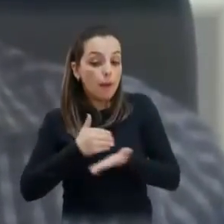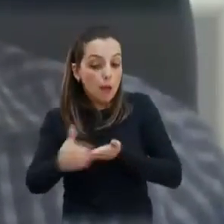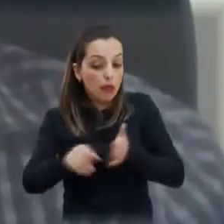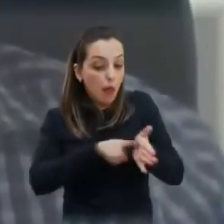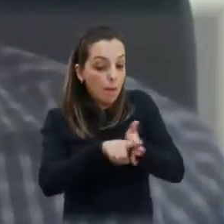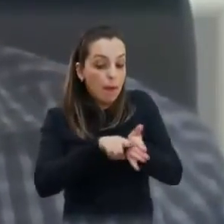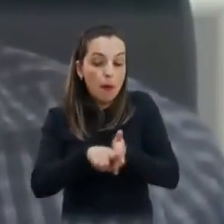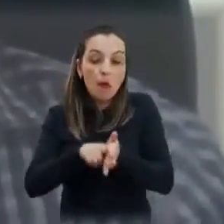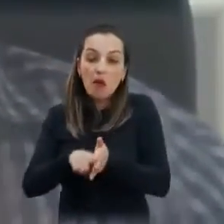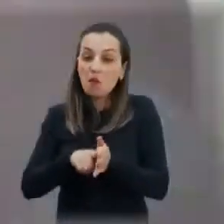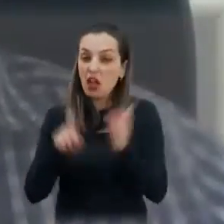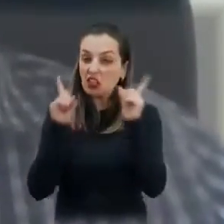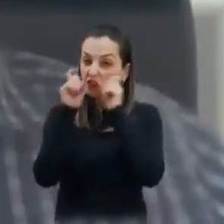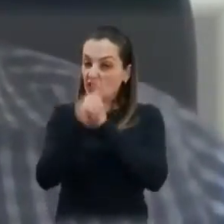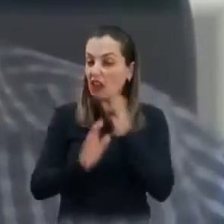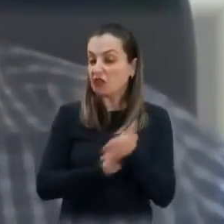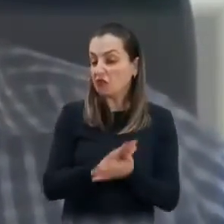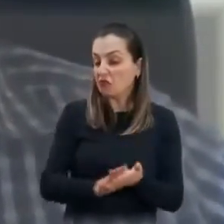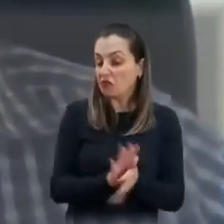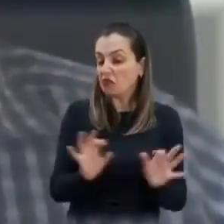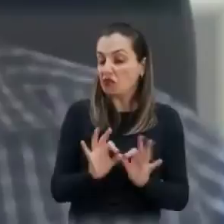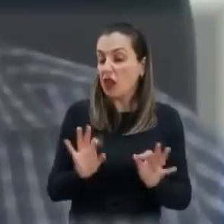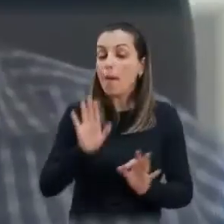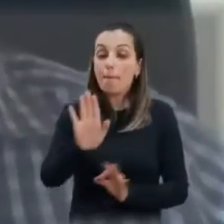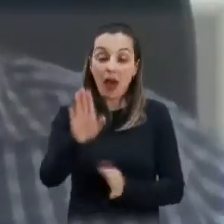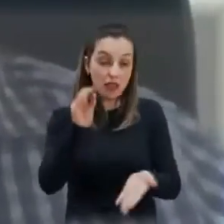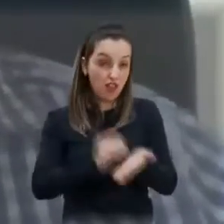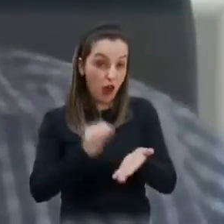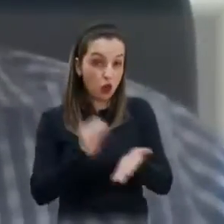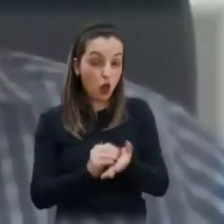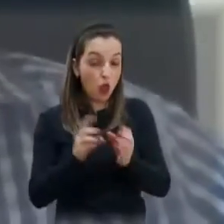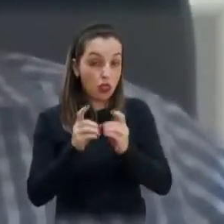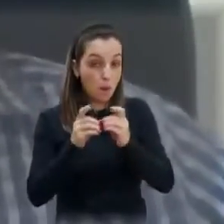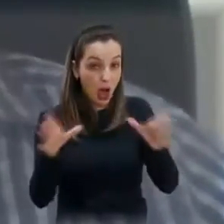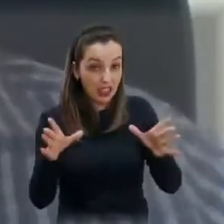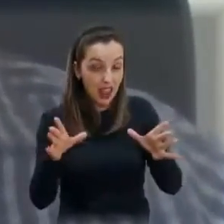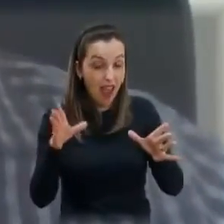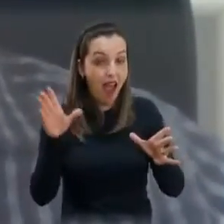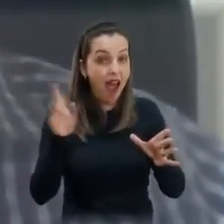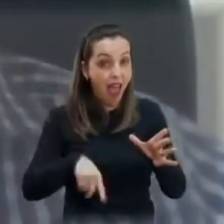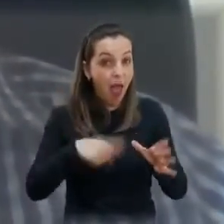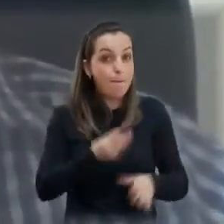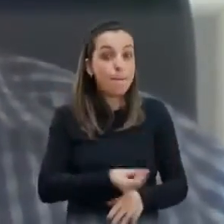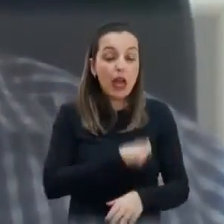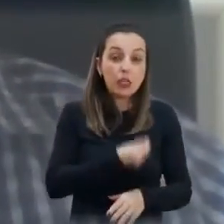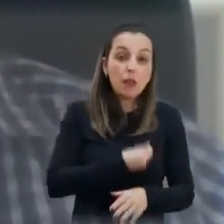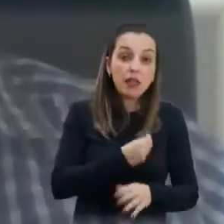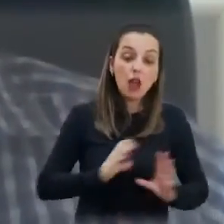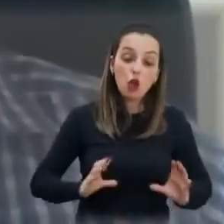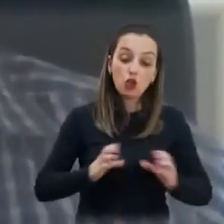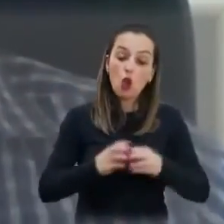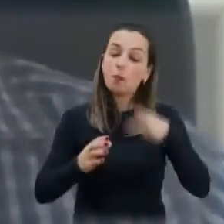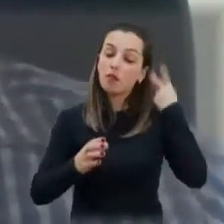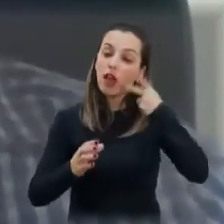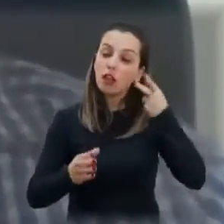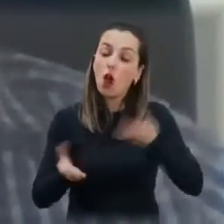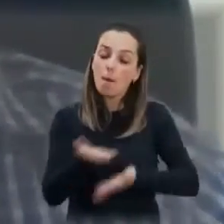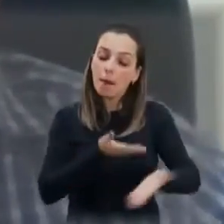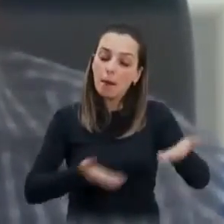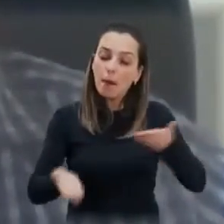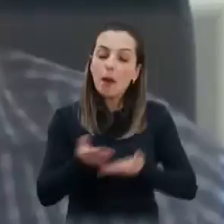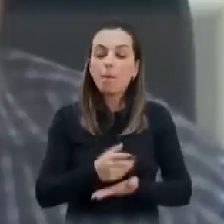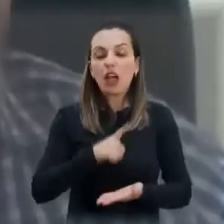teria dificuldade nisso daí. Agora, o que faltou mesmo foi um pouco de democracia, de participação com os outros vereadores, que na realidade já